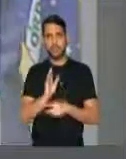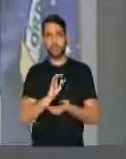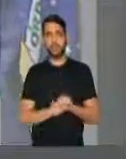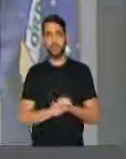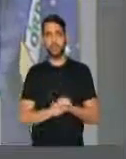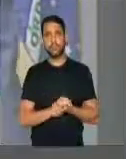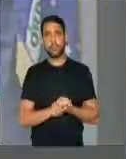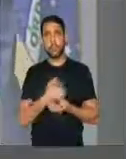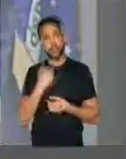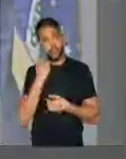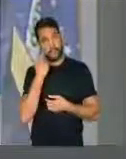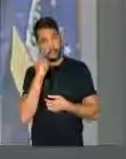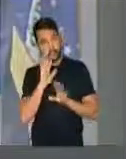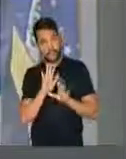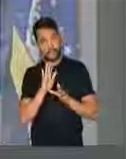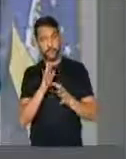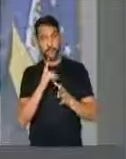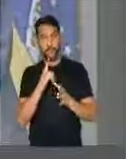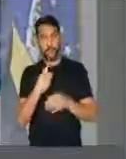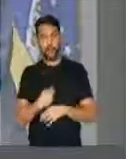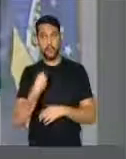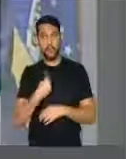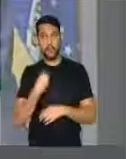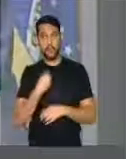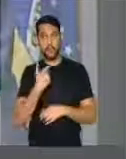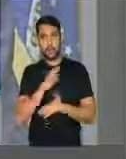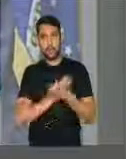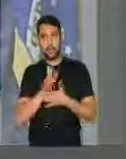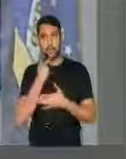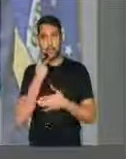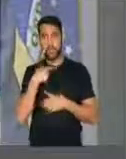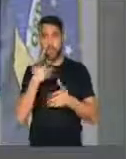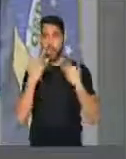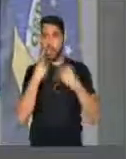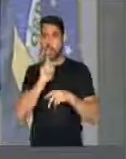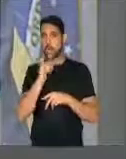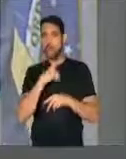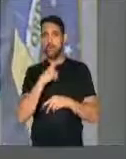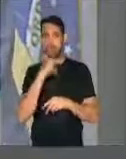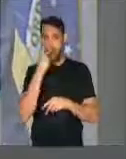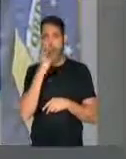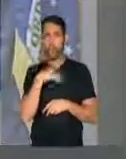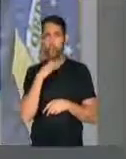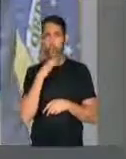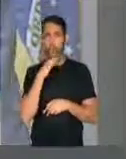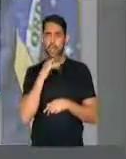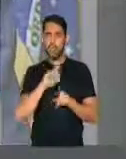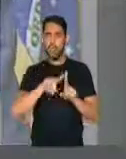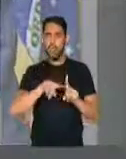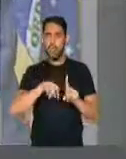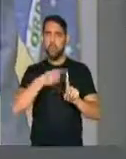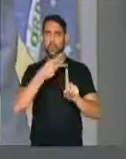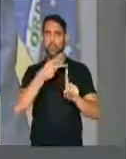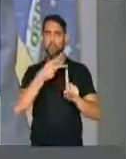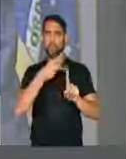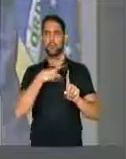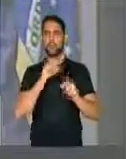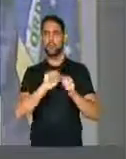do país. Você vê? Inclusive, até isso eu não digo com alegria, não. Acho ruim o